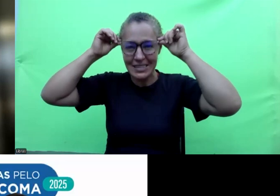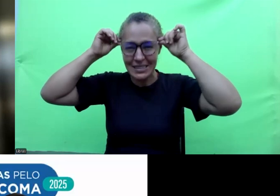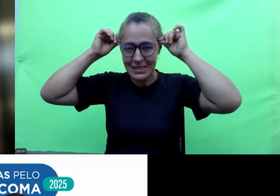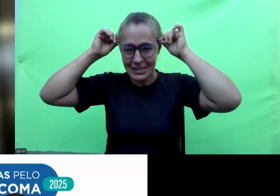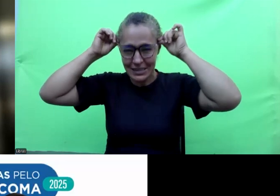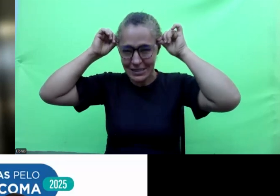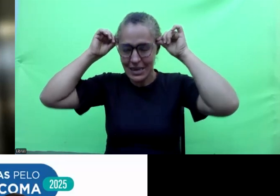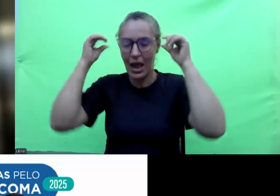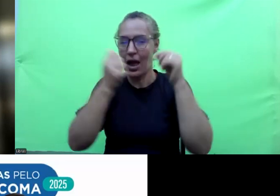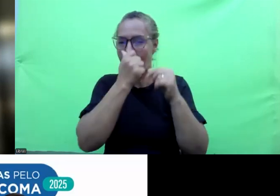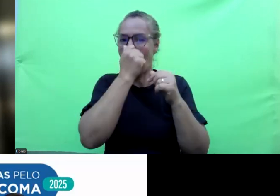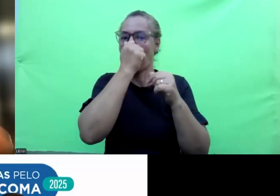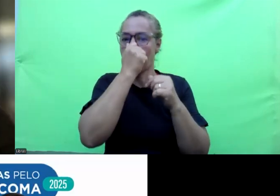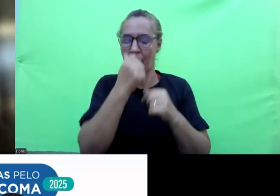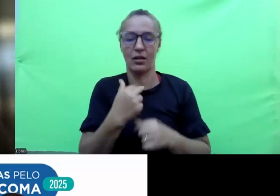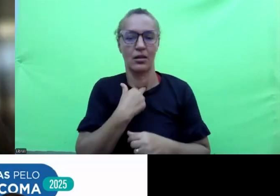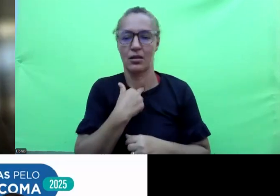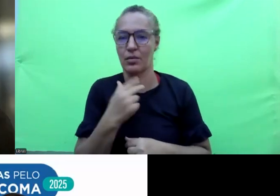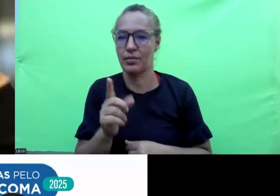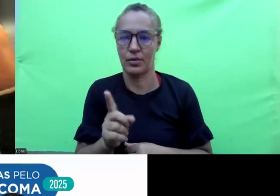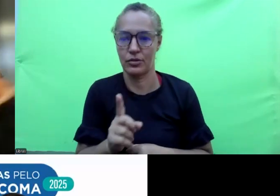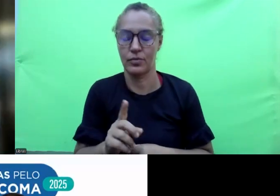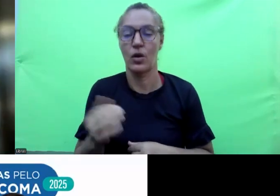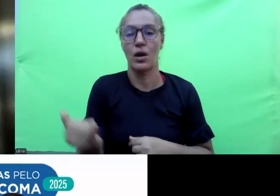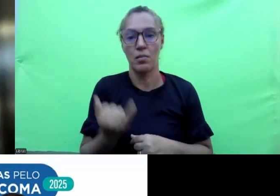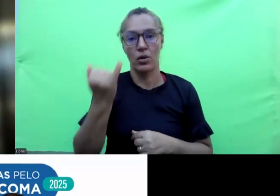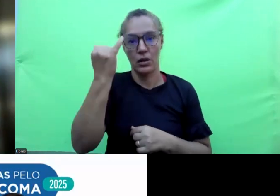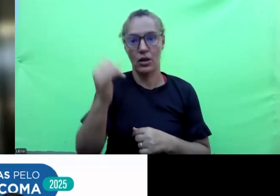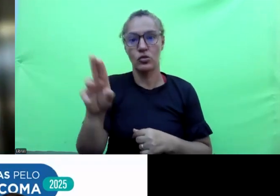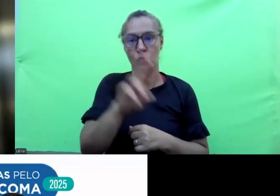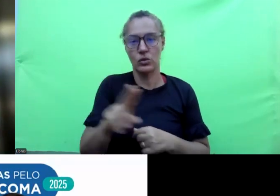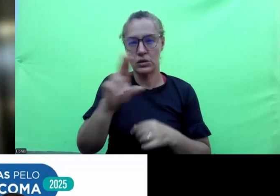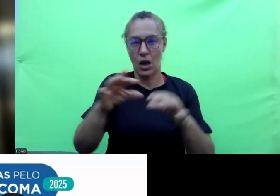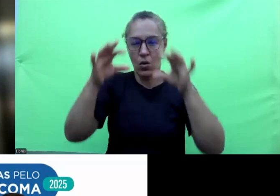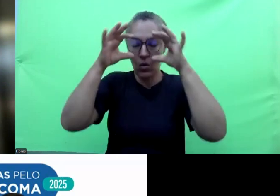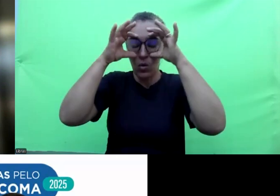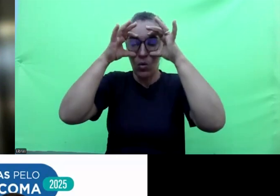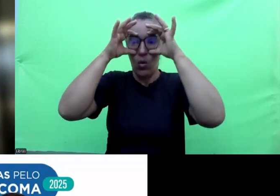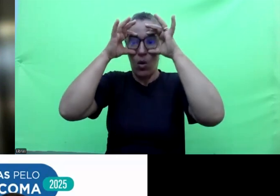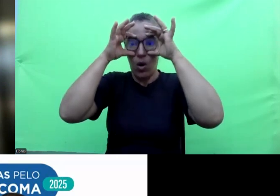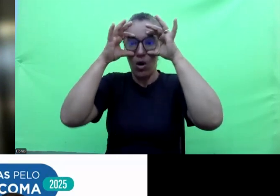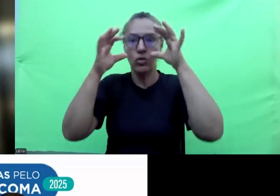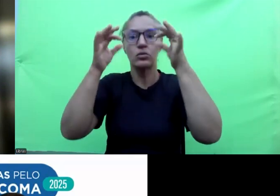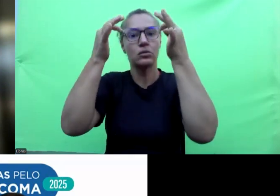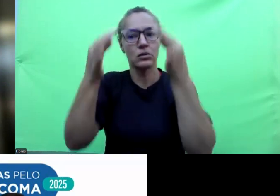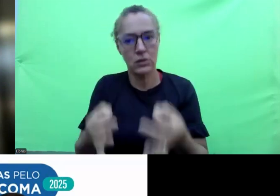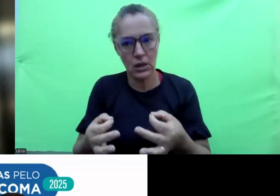olho. Então é importante usar um óculos com tamanho adequado. E hoje em dia a gente tem várias marcas e modelos que fazem